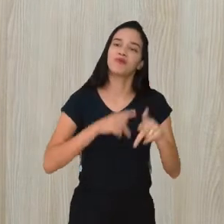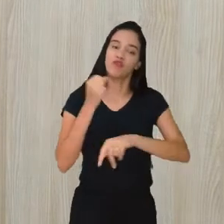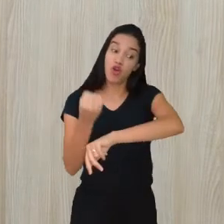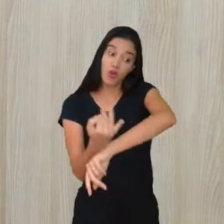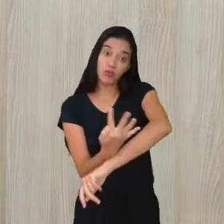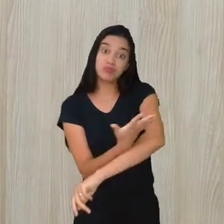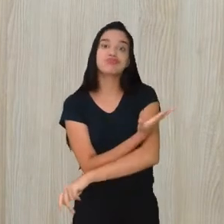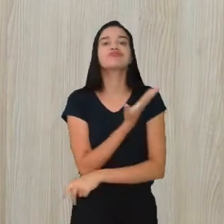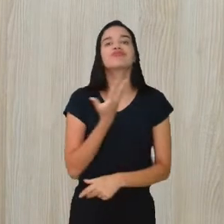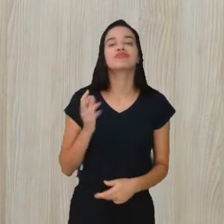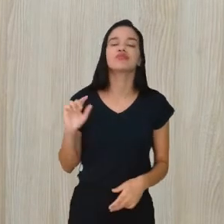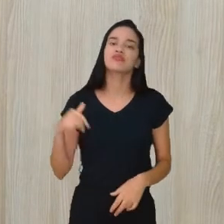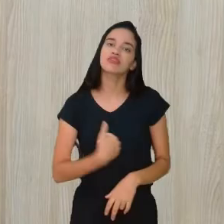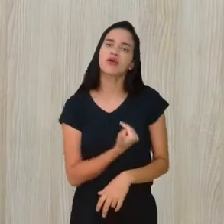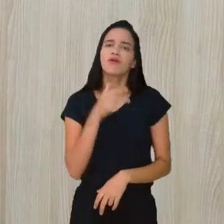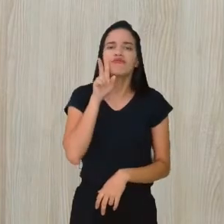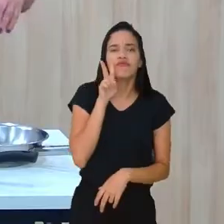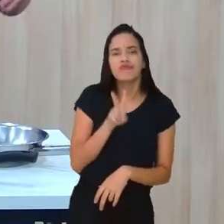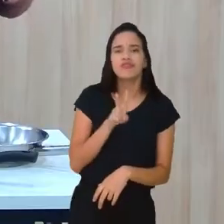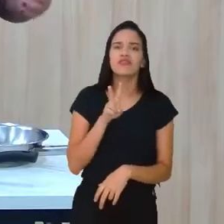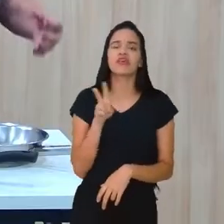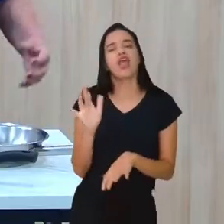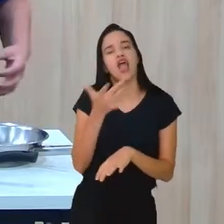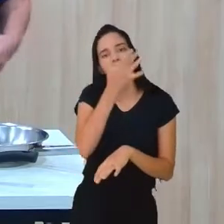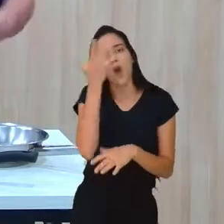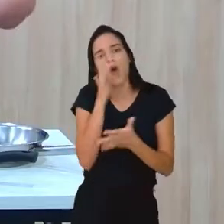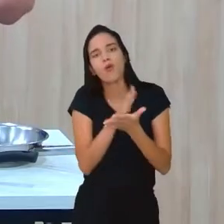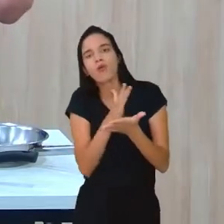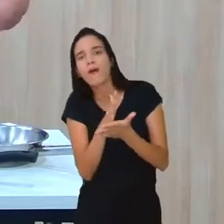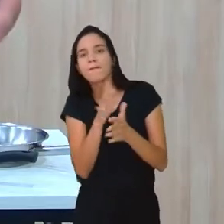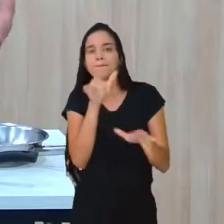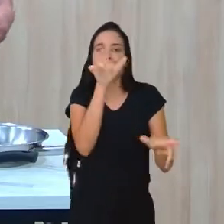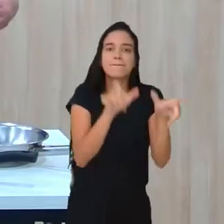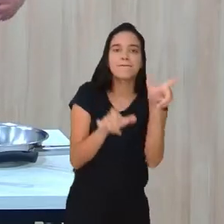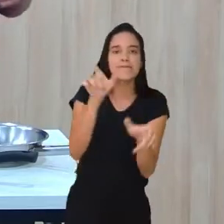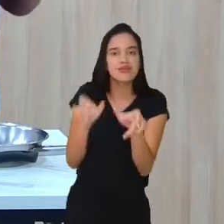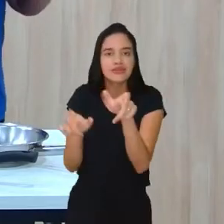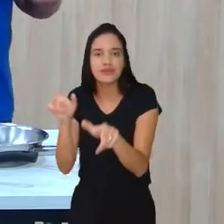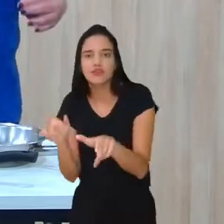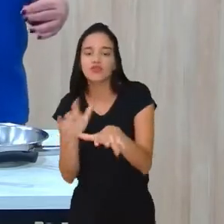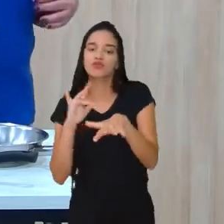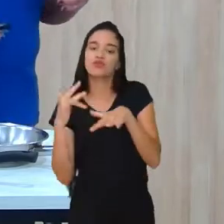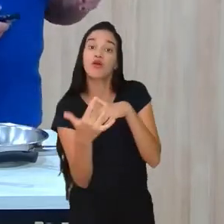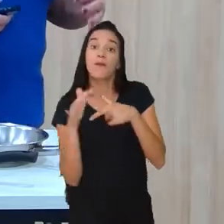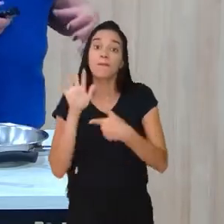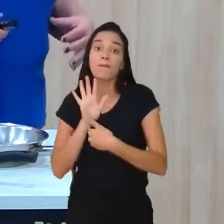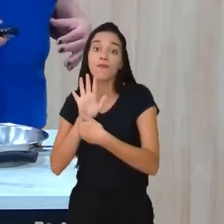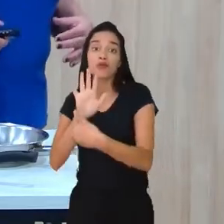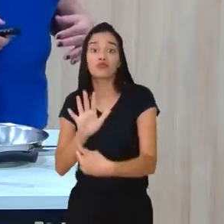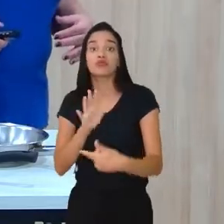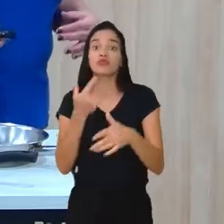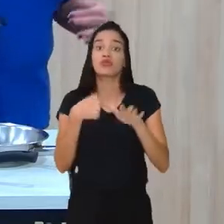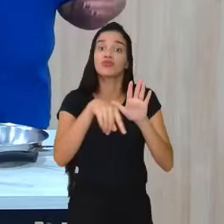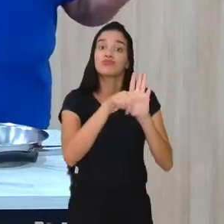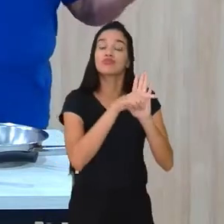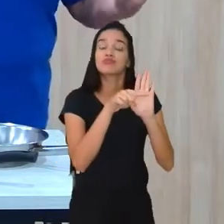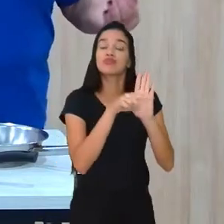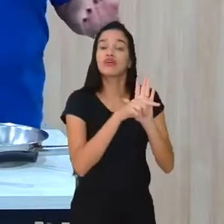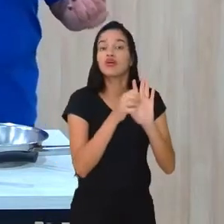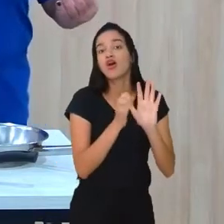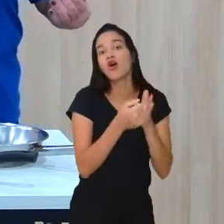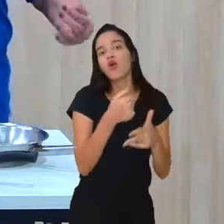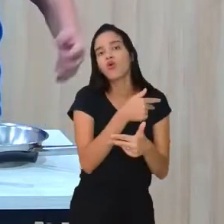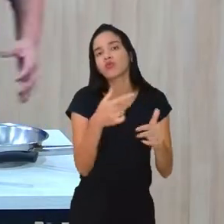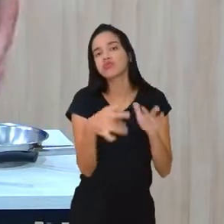existente. Adriana, a gente vê assim algumas pessoas, algumas mídias, né, apresentando os pontos negativos. Quem não tem